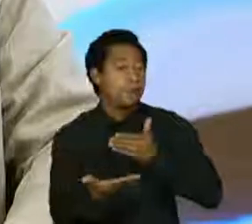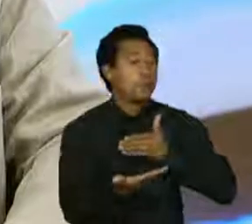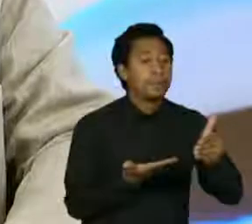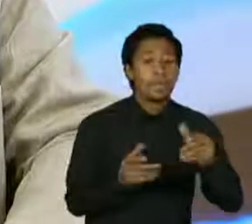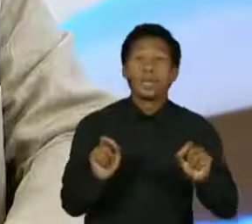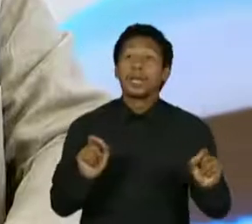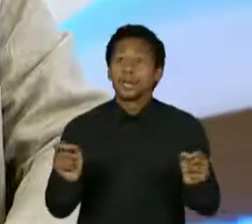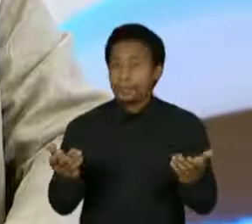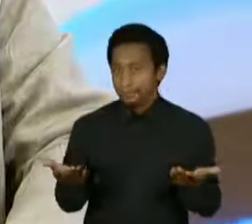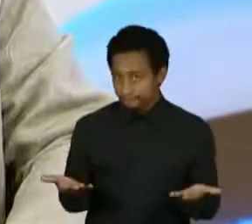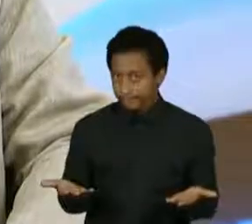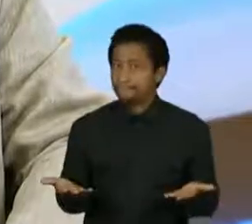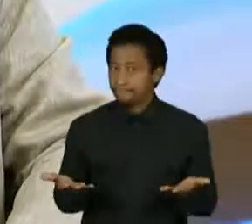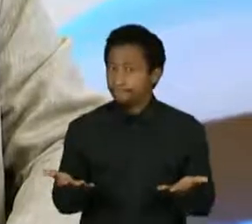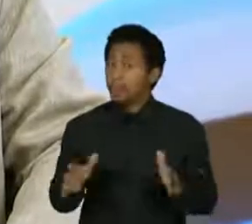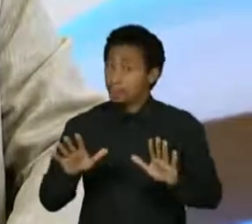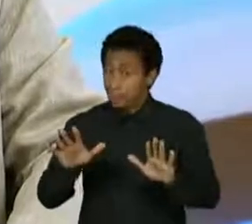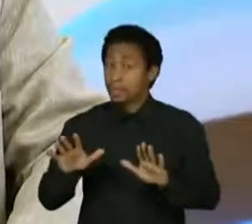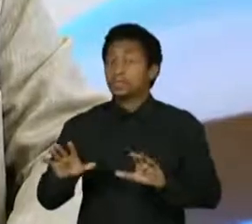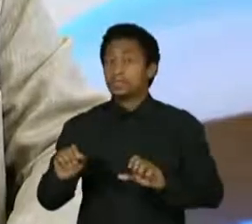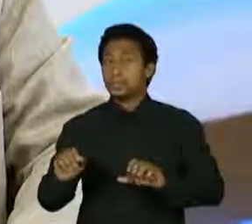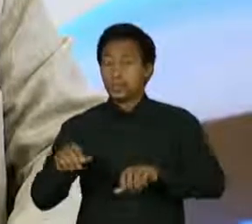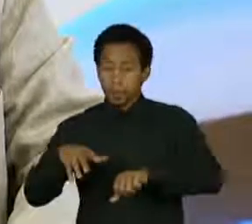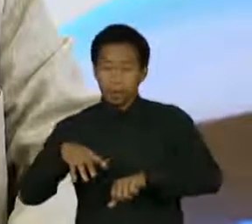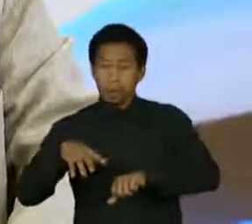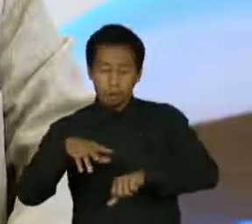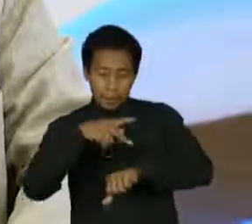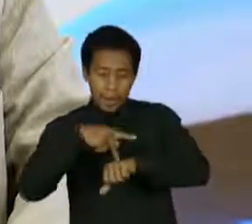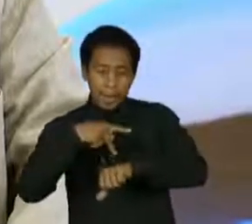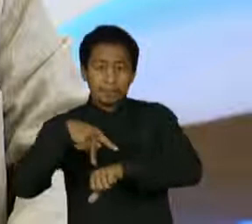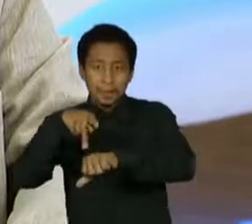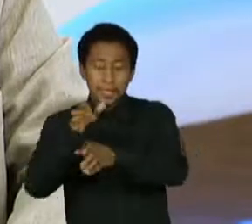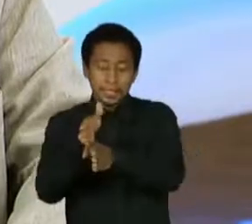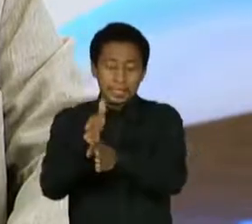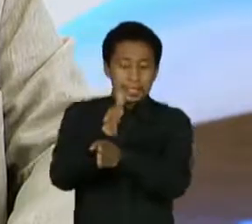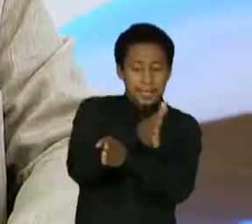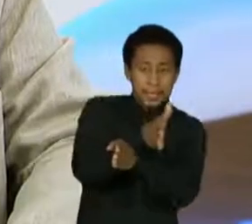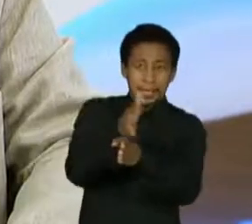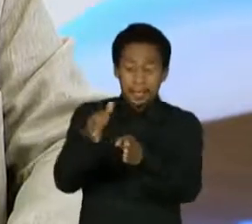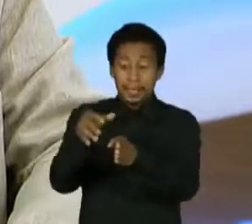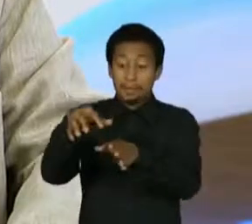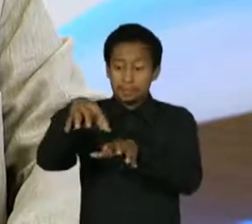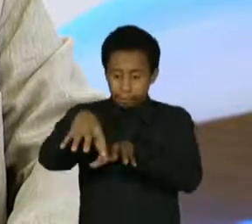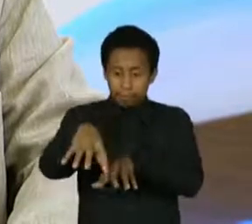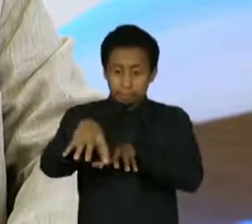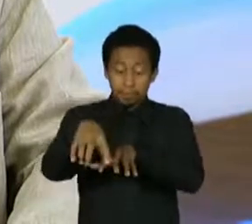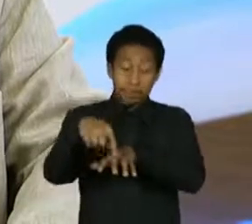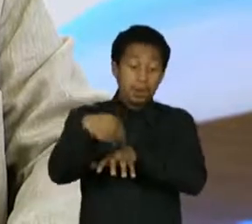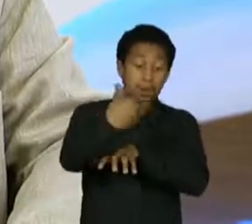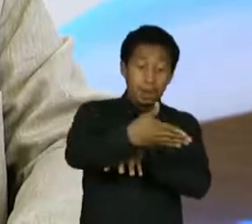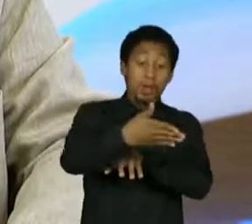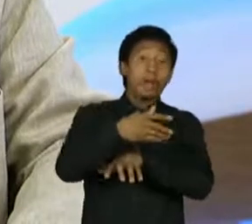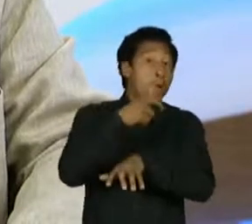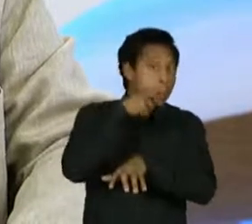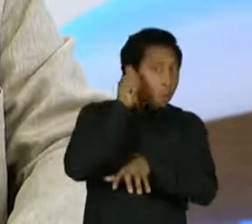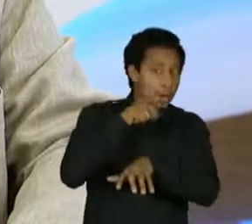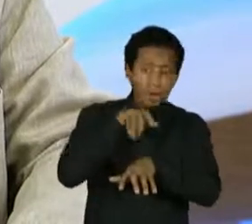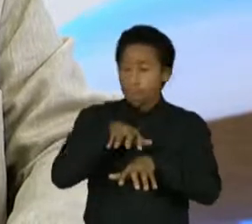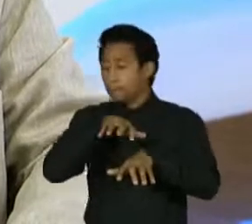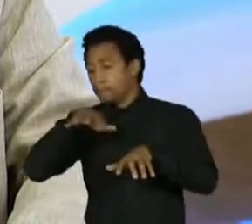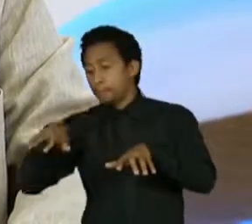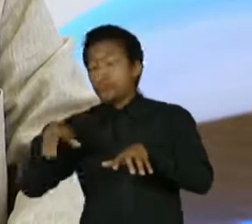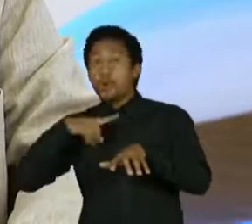repúblicas da área separatista mas poderá entrar em áreas maiores frio Um dos problemas